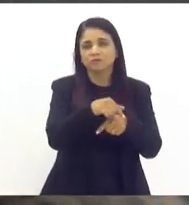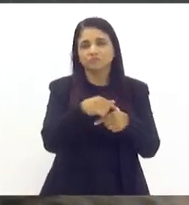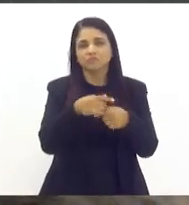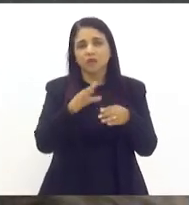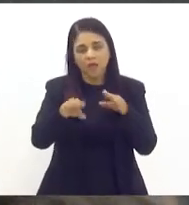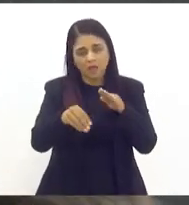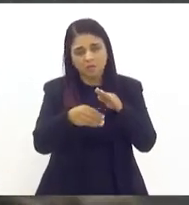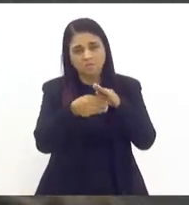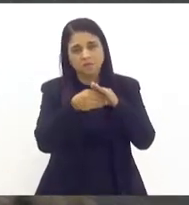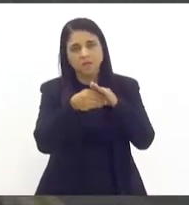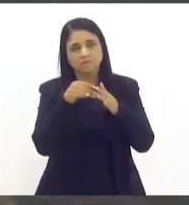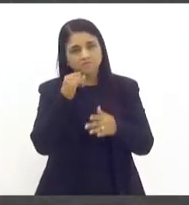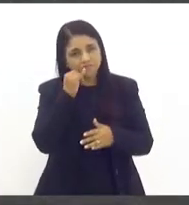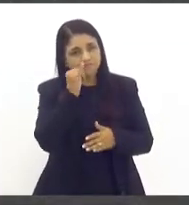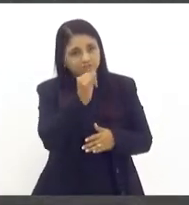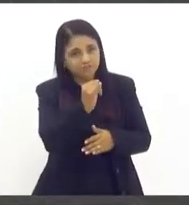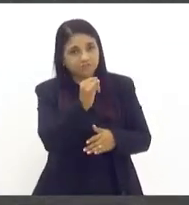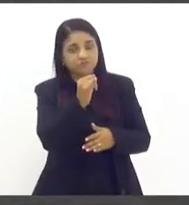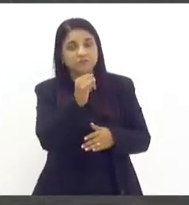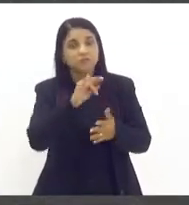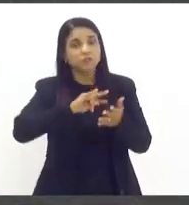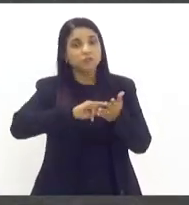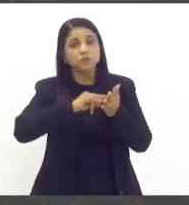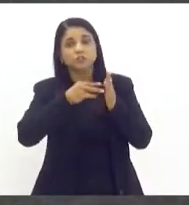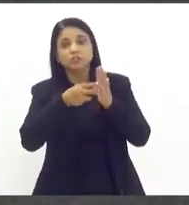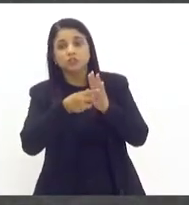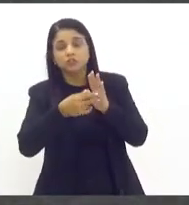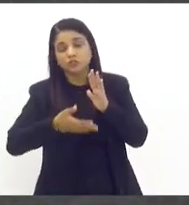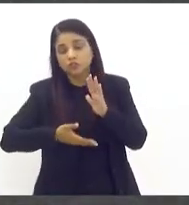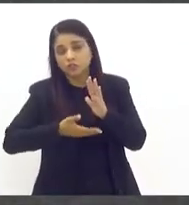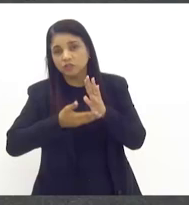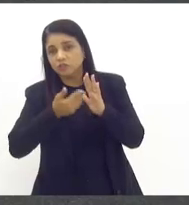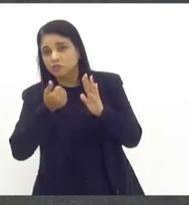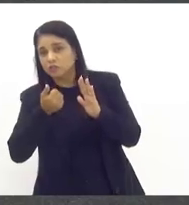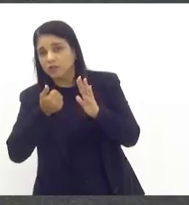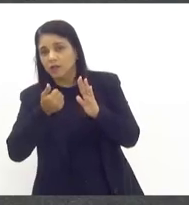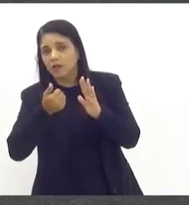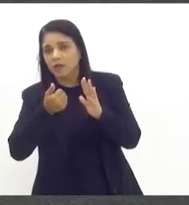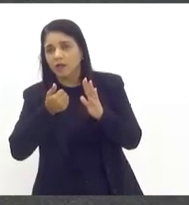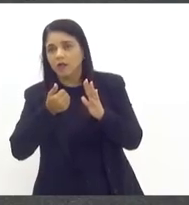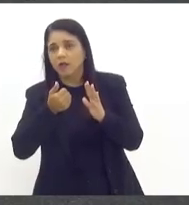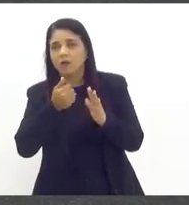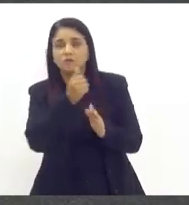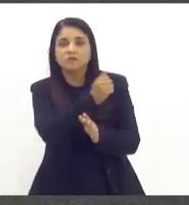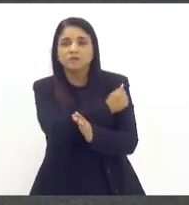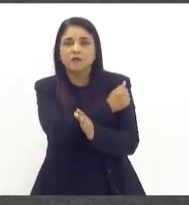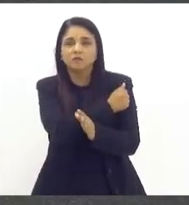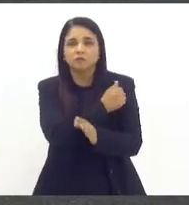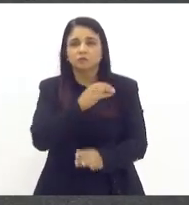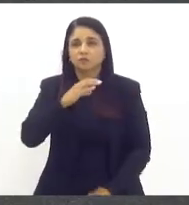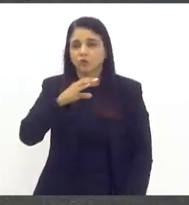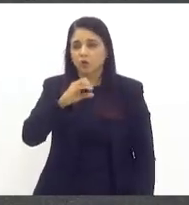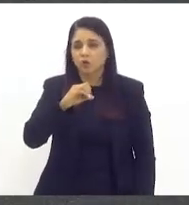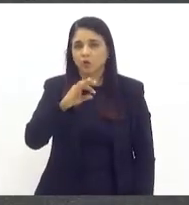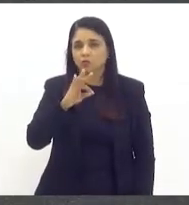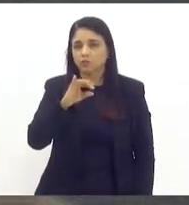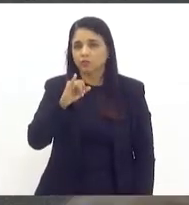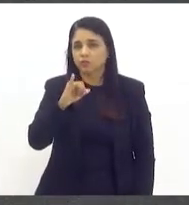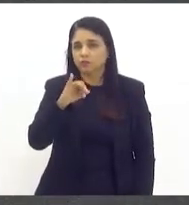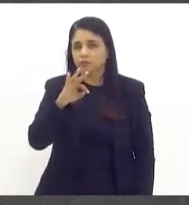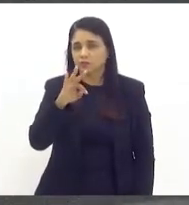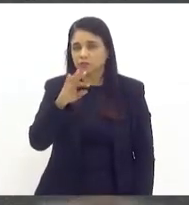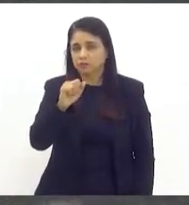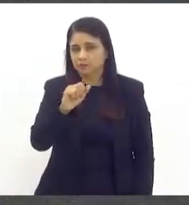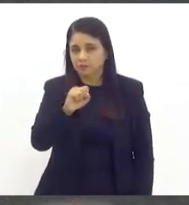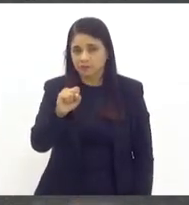já queria colocar aqui né no sentido de retirar os alunos cotistas dessa dessa questão